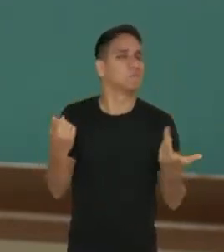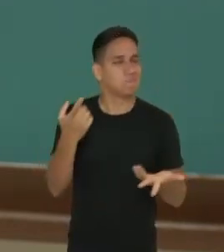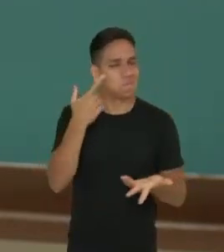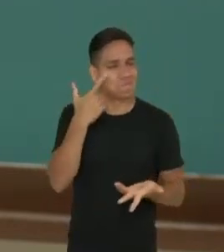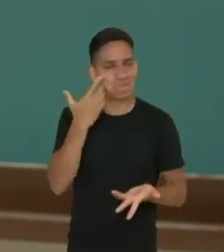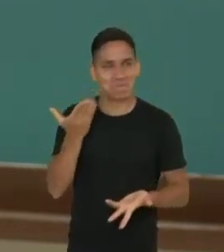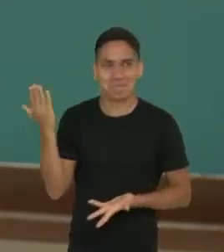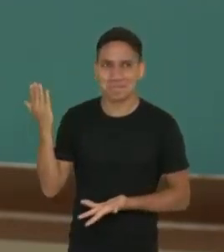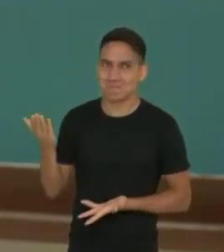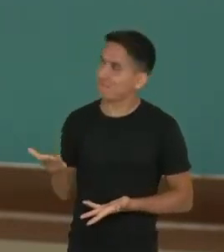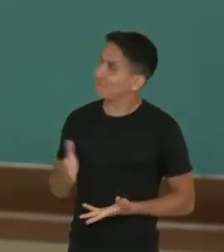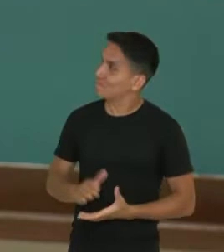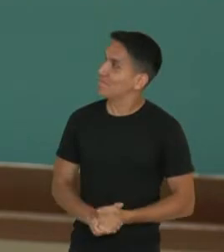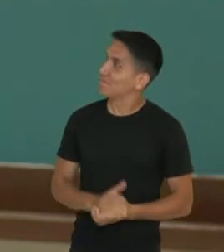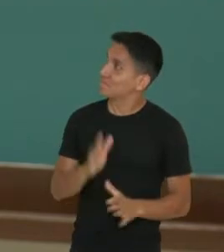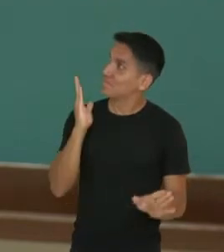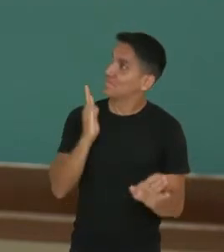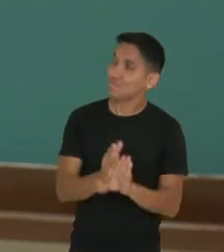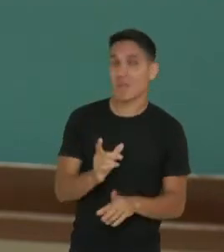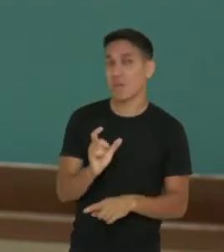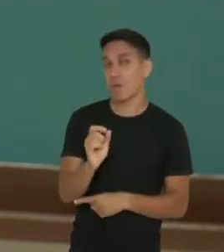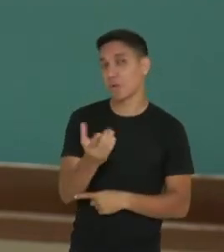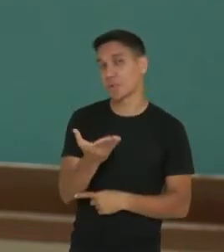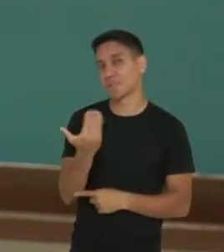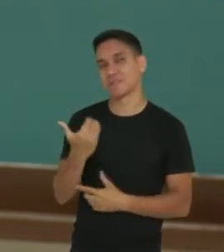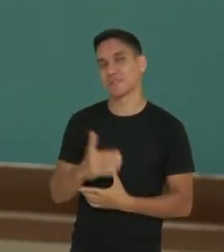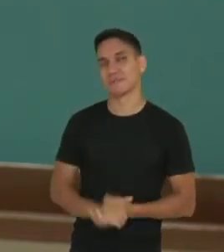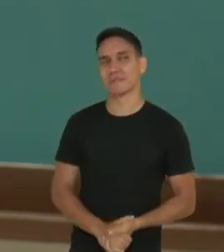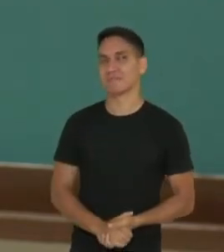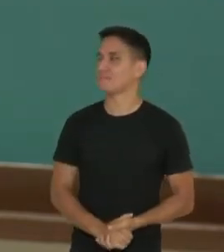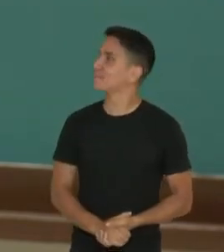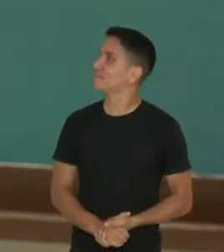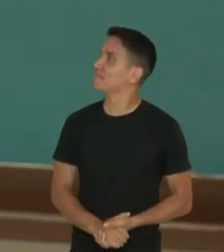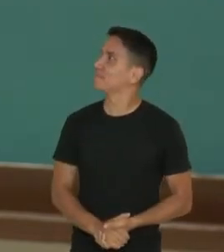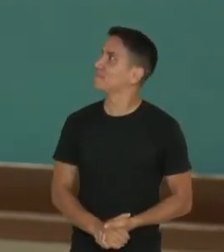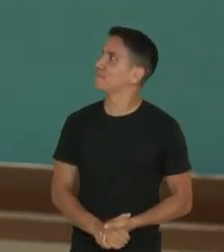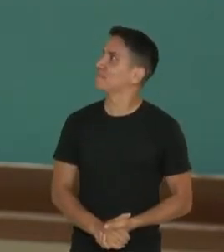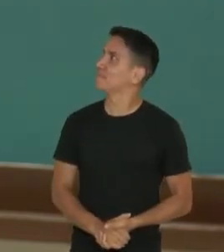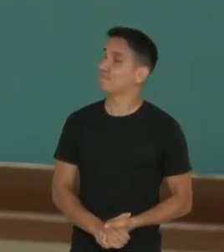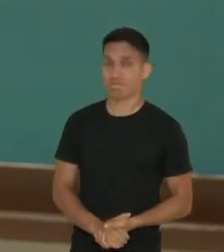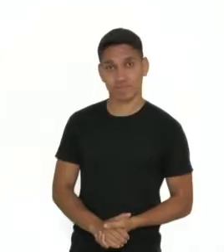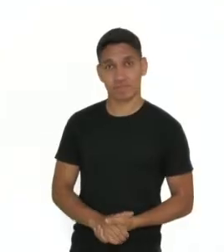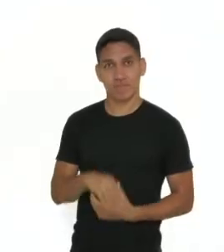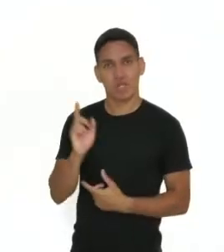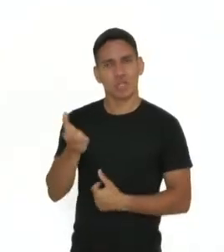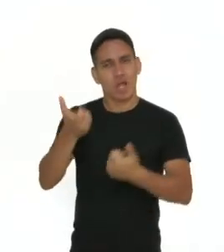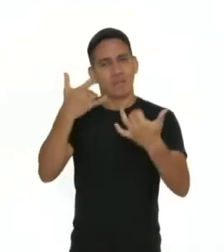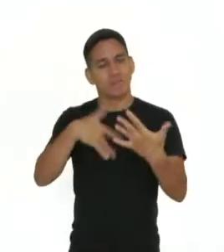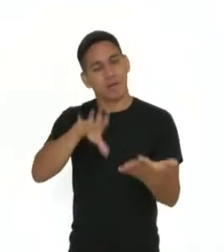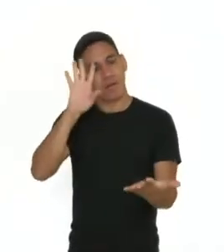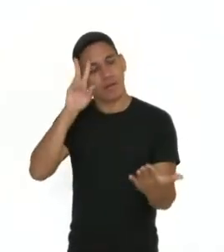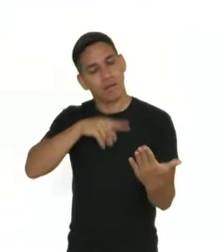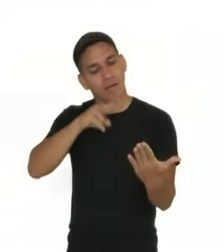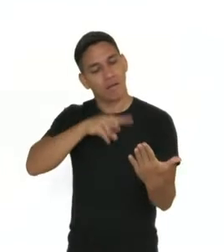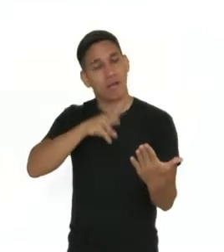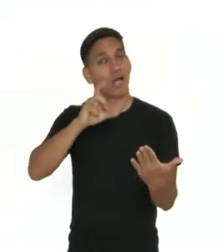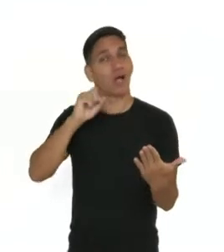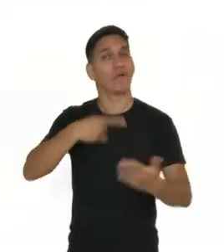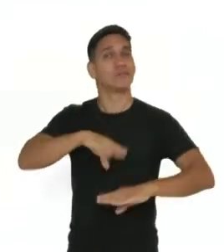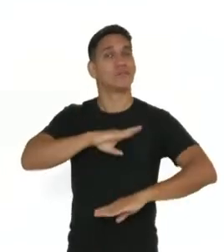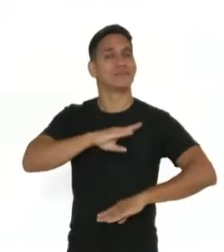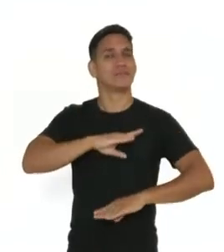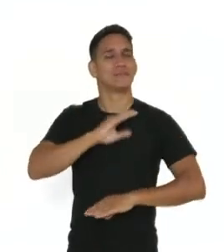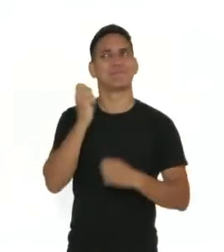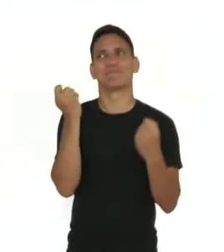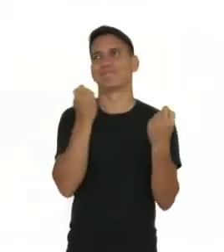ver? Vamos descobrir juntos? Olha lá, vamos conhecer um caso bastante humorado sobre